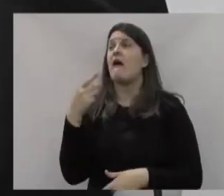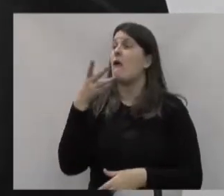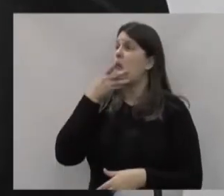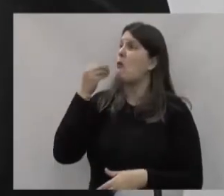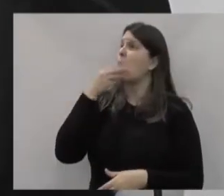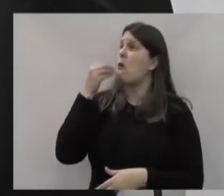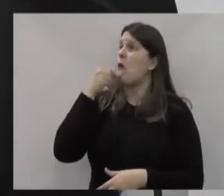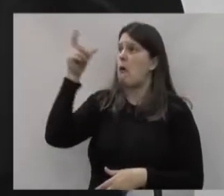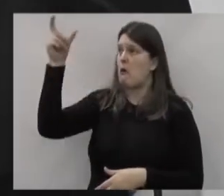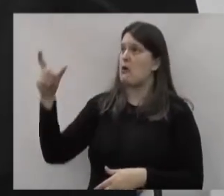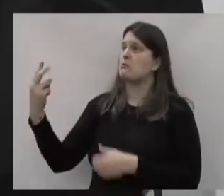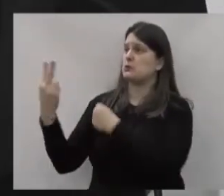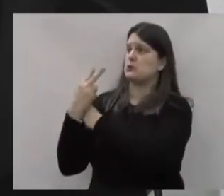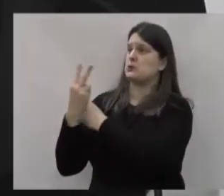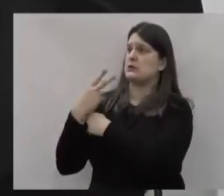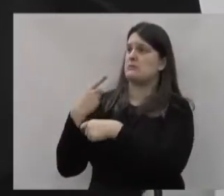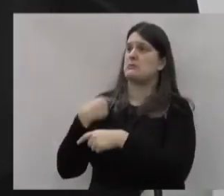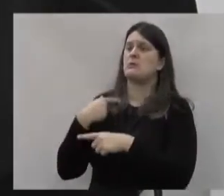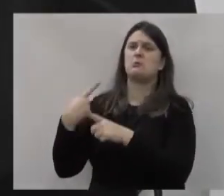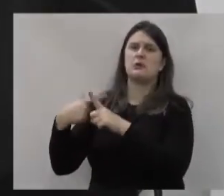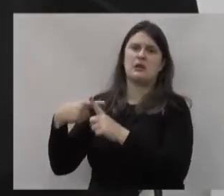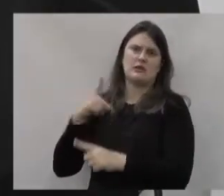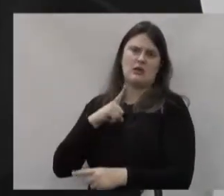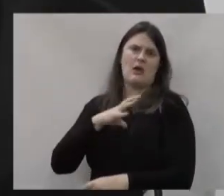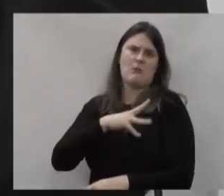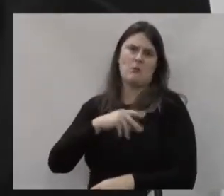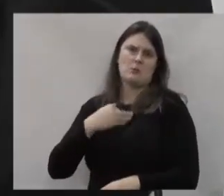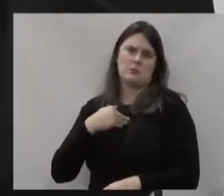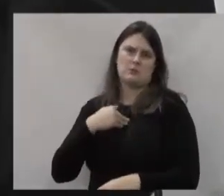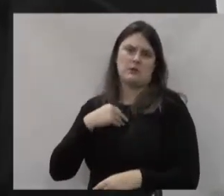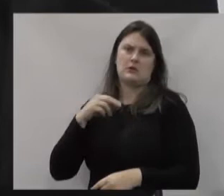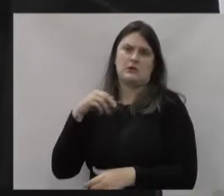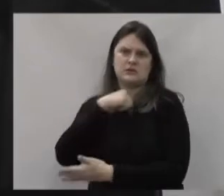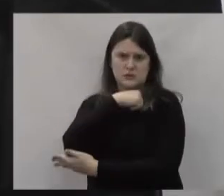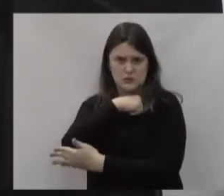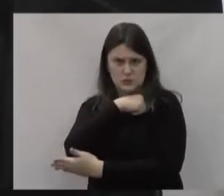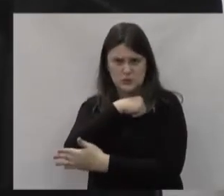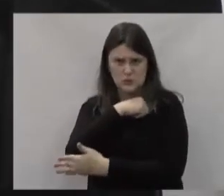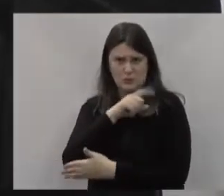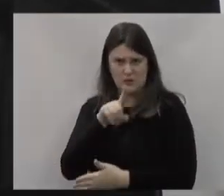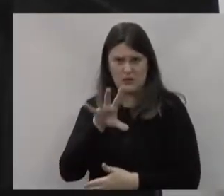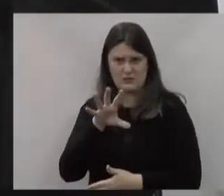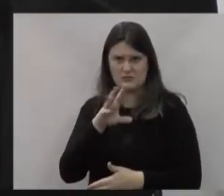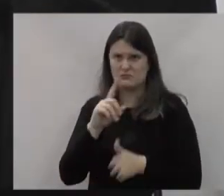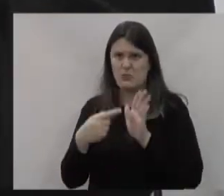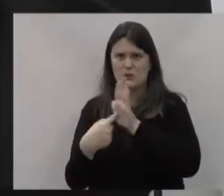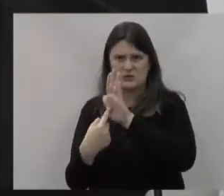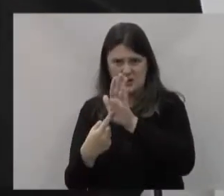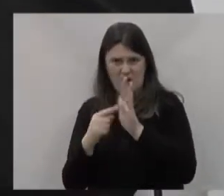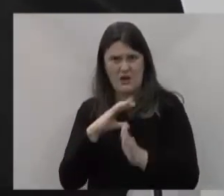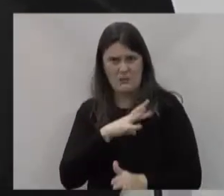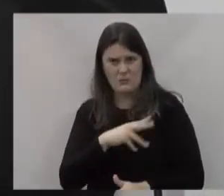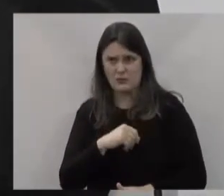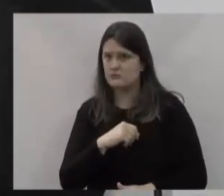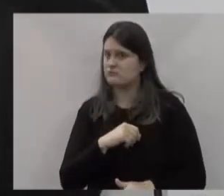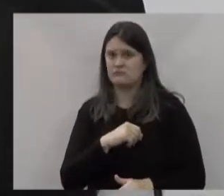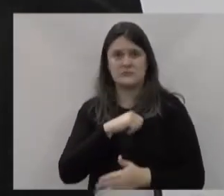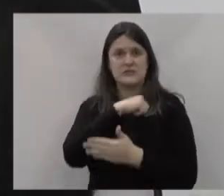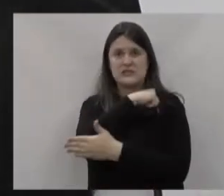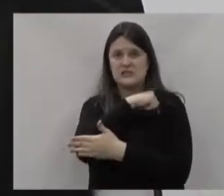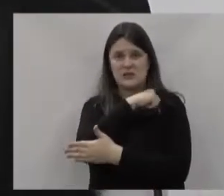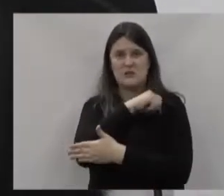mim. Ele tem ciúmes porque me ama. Ciúmes não é demonstrativo de amor, é demonstrativo